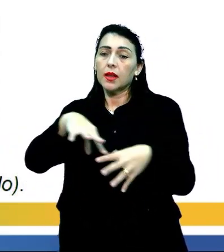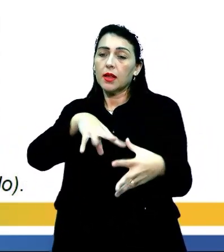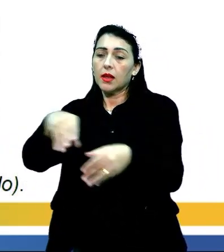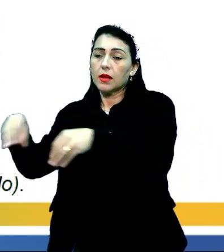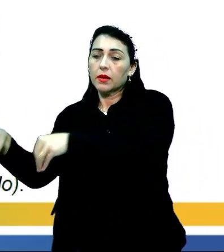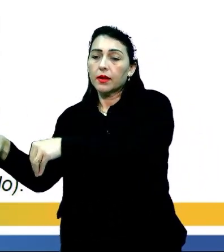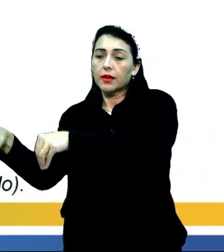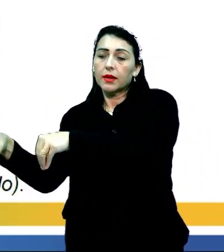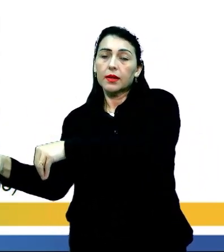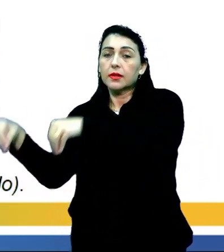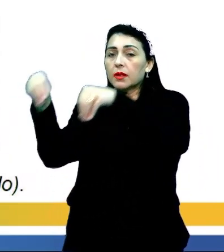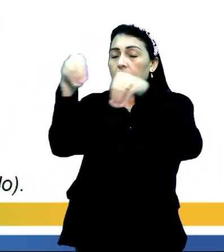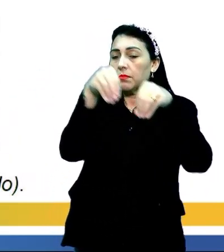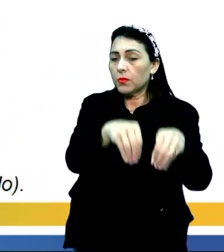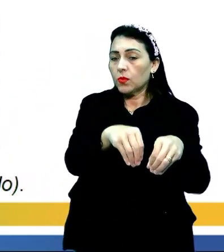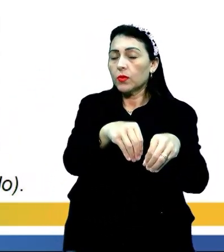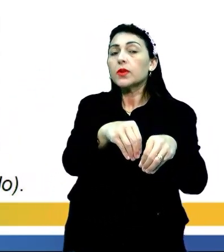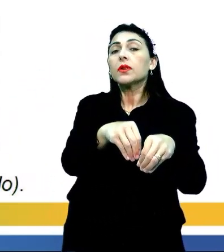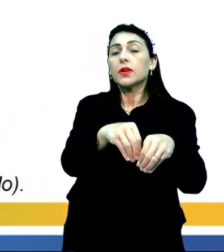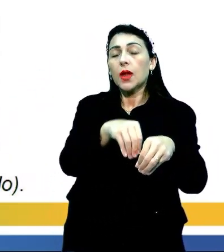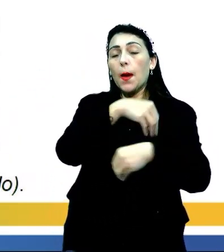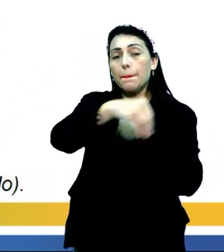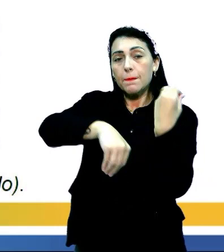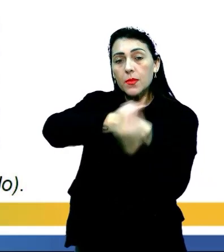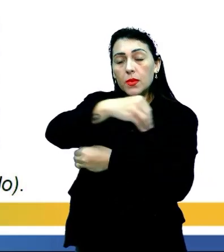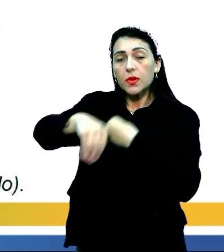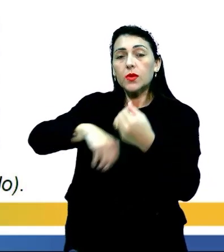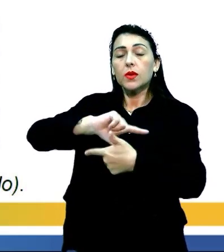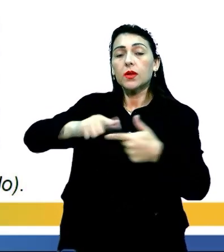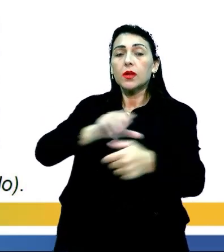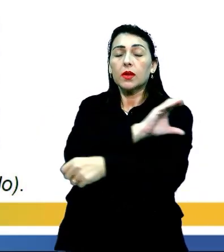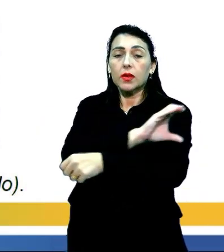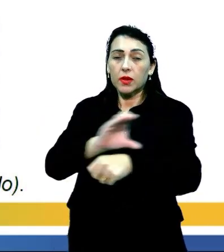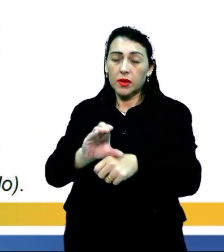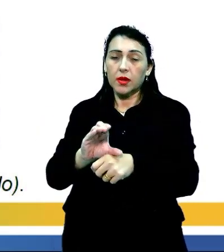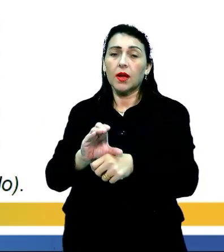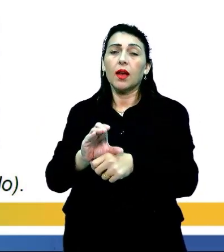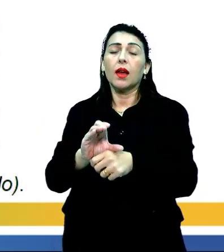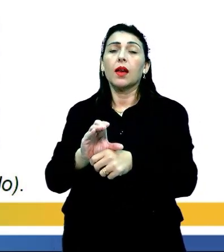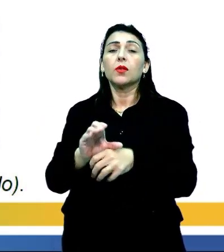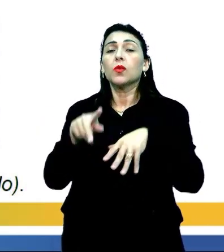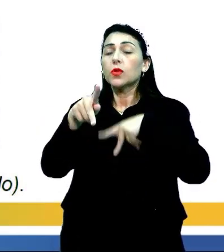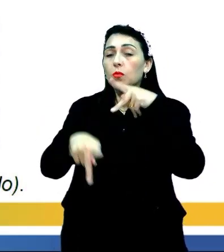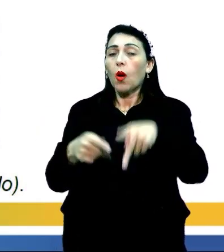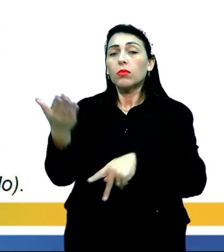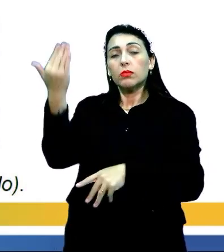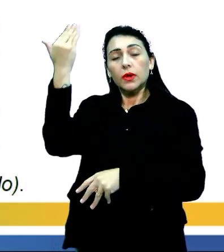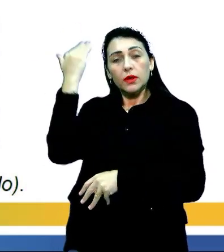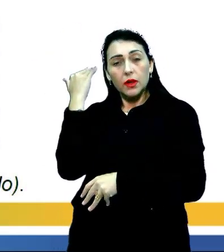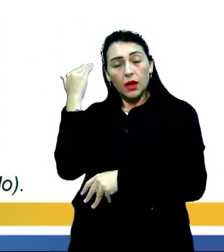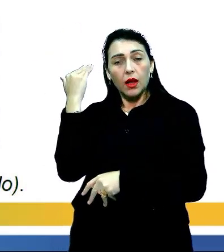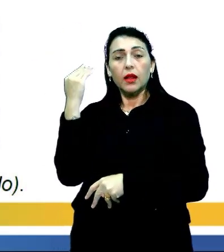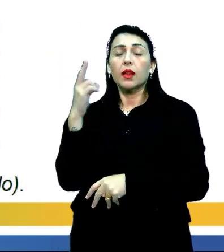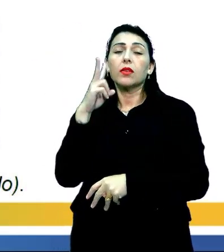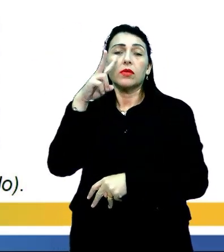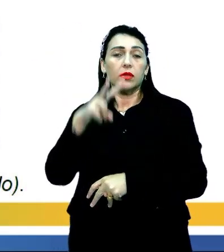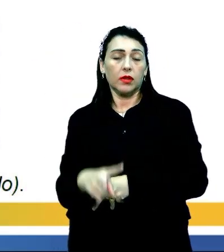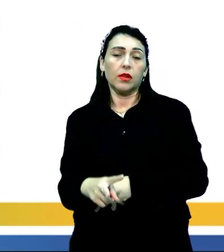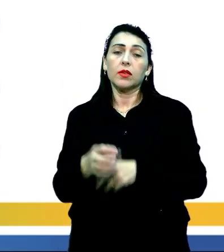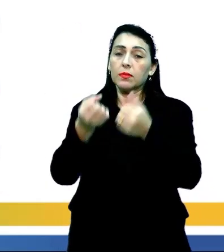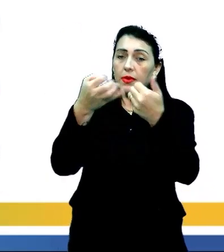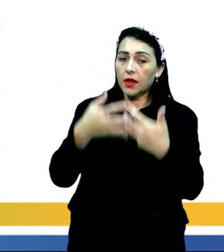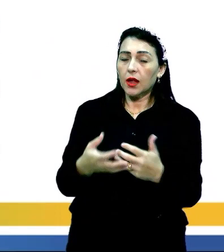e a crença é uma mistura de tradição religiosa para colombianas né Então tudo isso que havíamos riscos